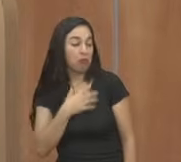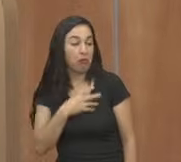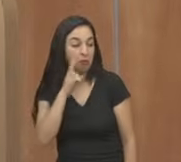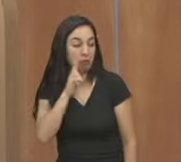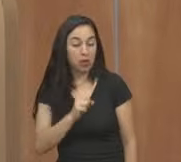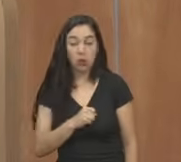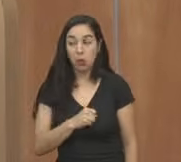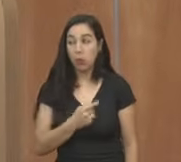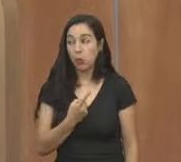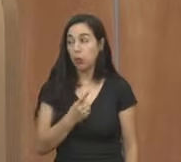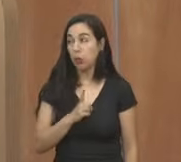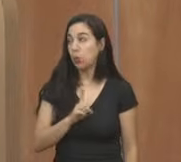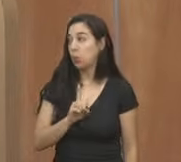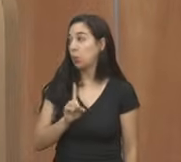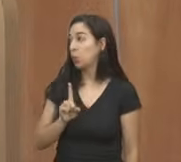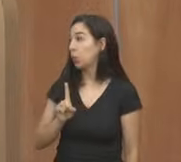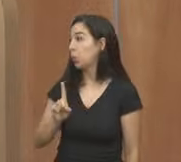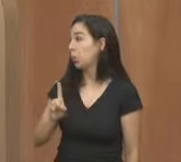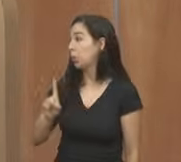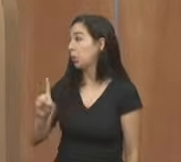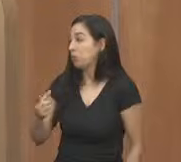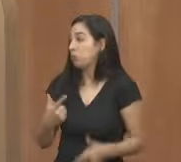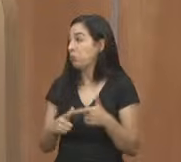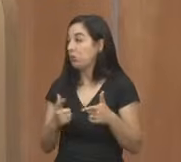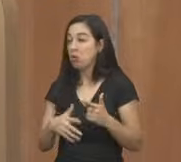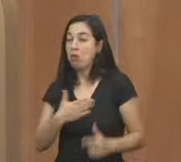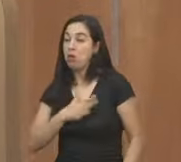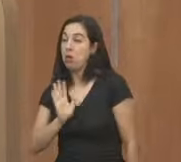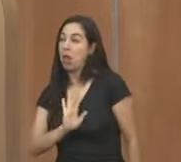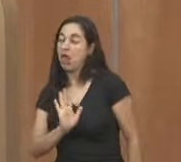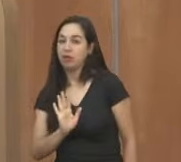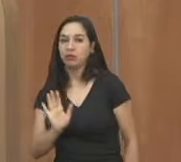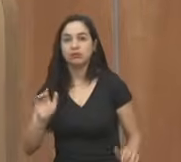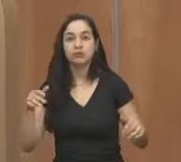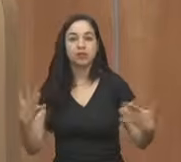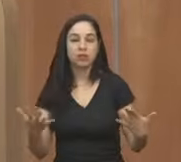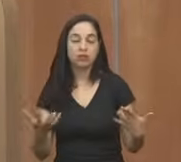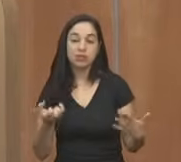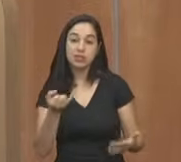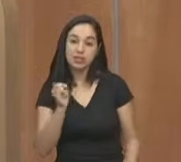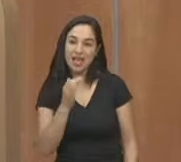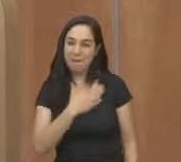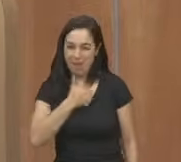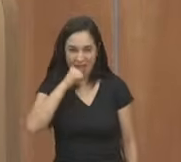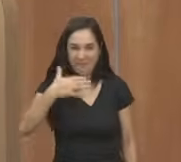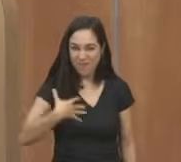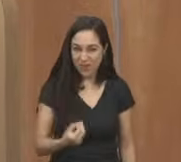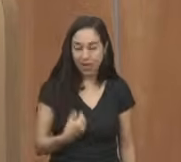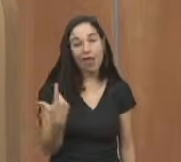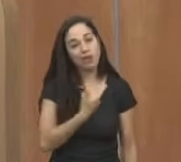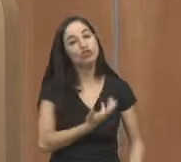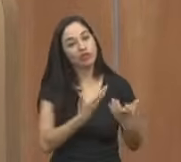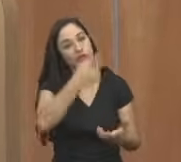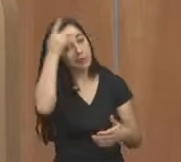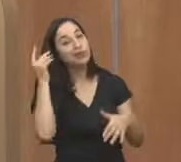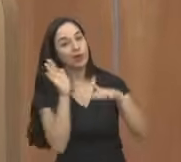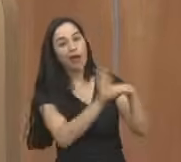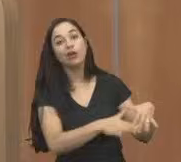raciocínio: não é comigo, mas eu tenho certeza que nós gostaríamos que, se fosse a nossa filha, que alguém fosse lá abrir a